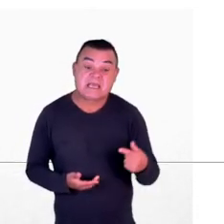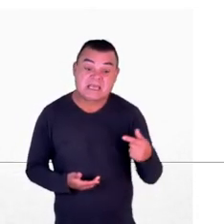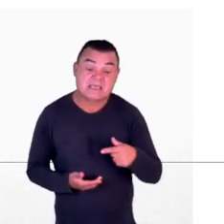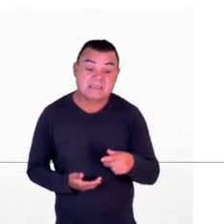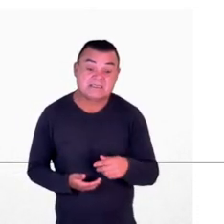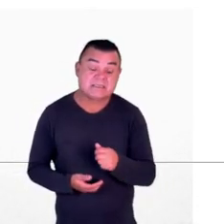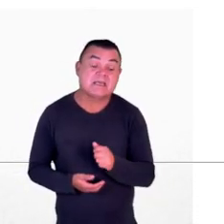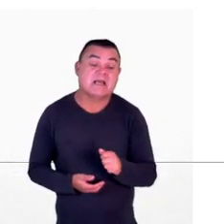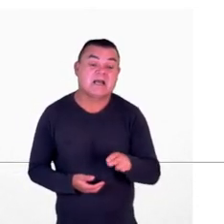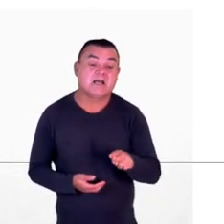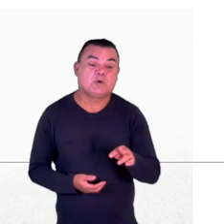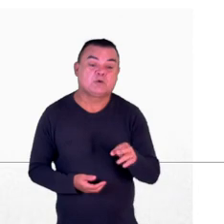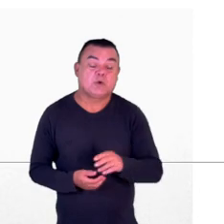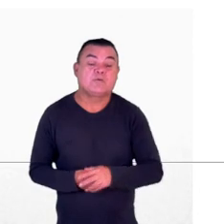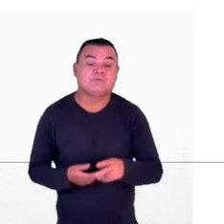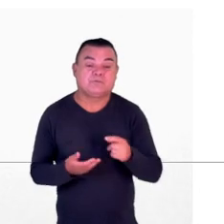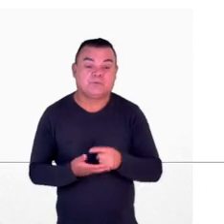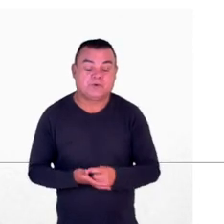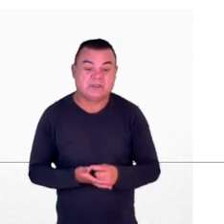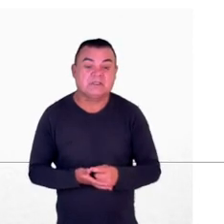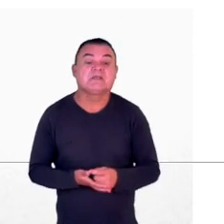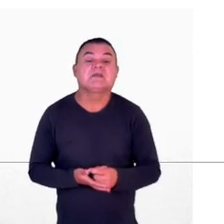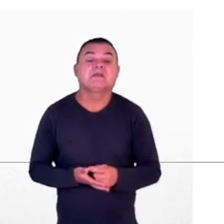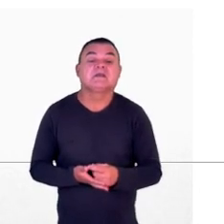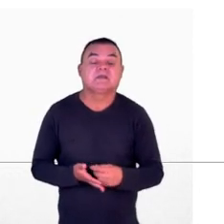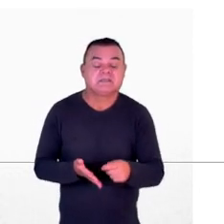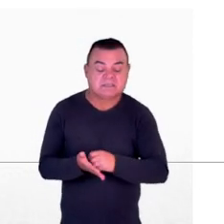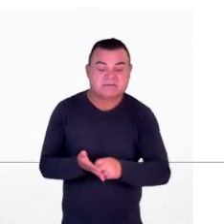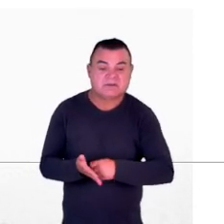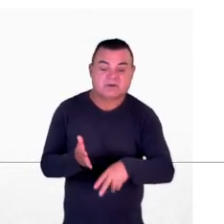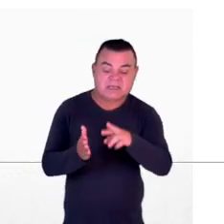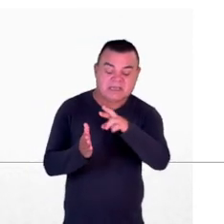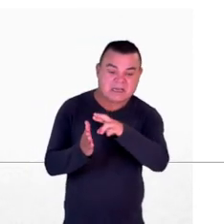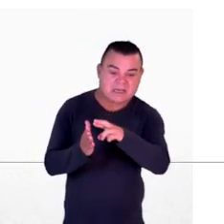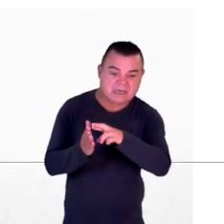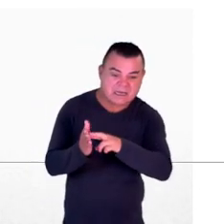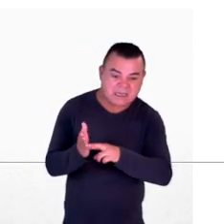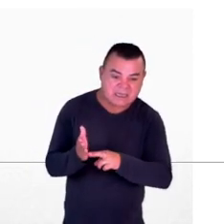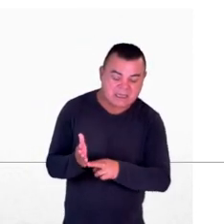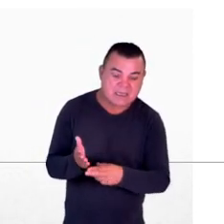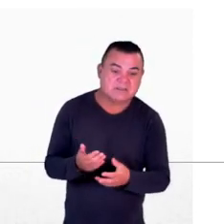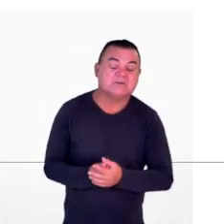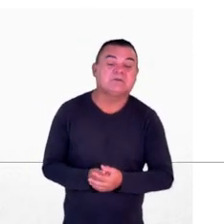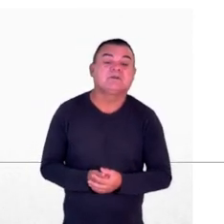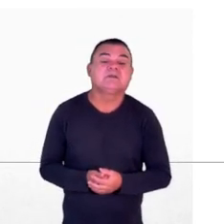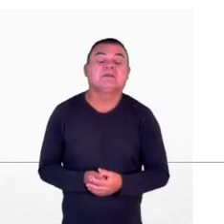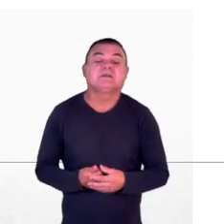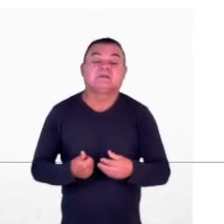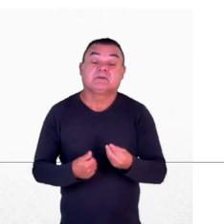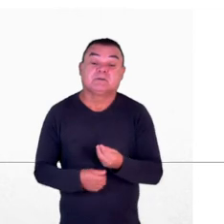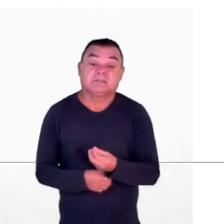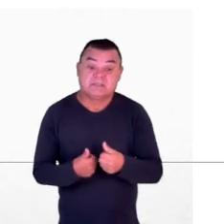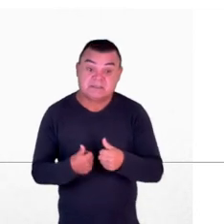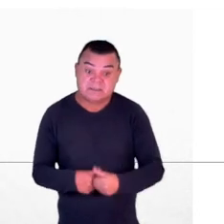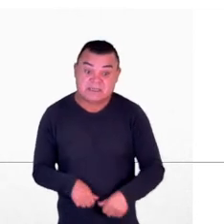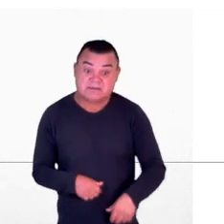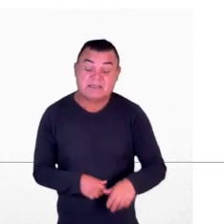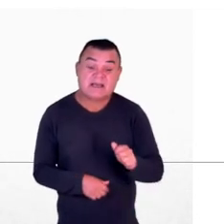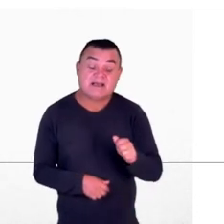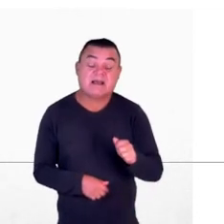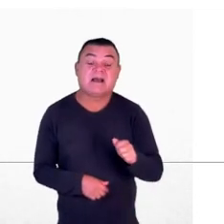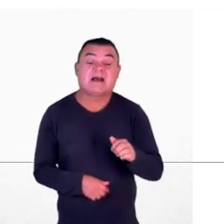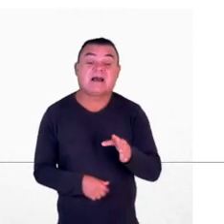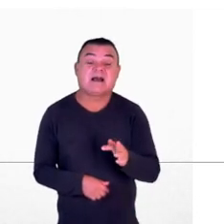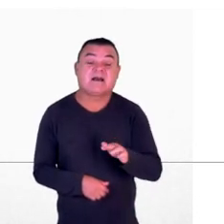foi relator especial pro direito humano alimentação ele esteve na África e ele é uma das pessoas